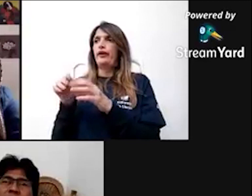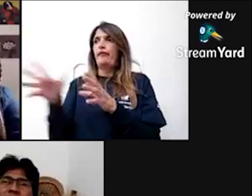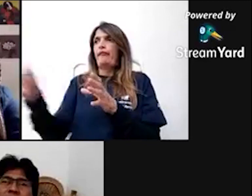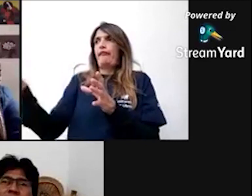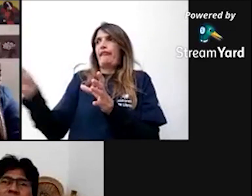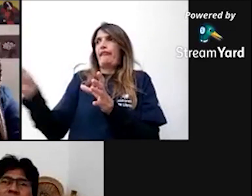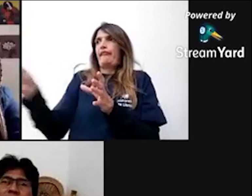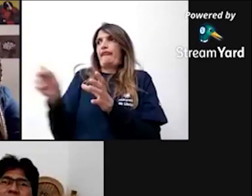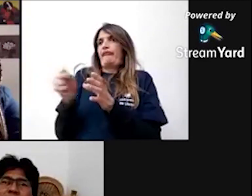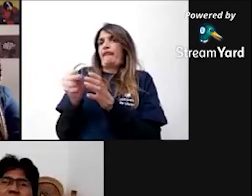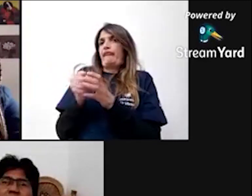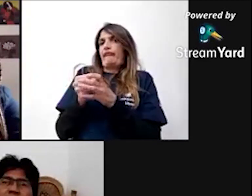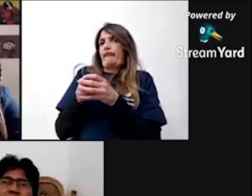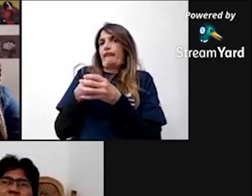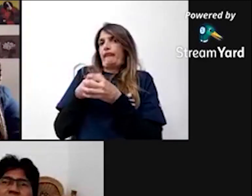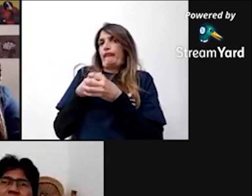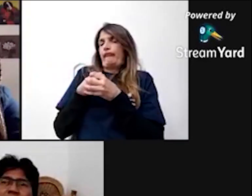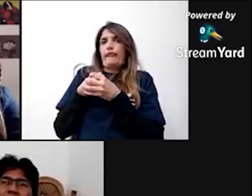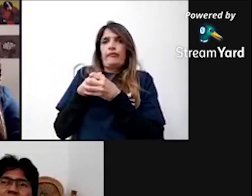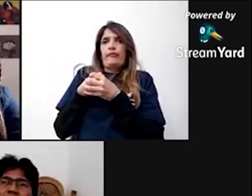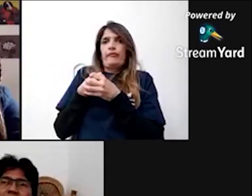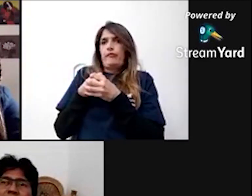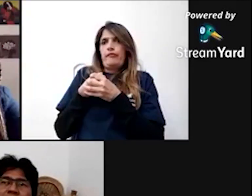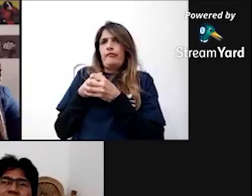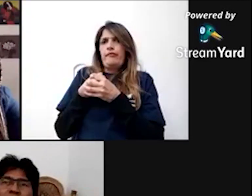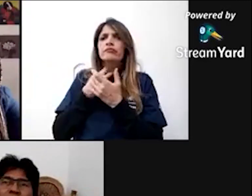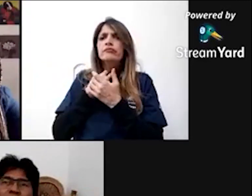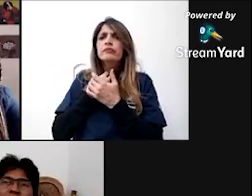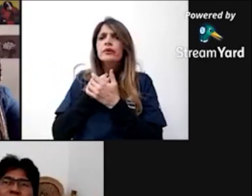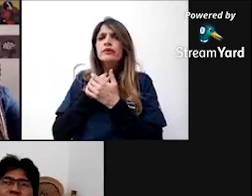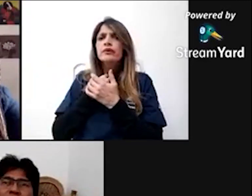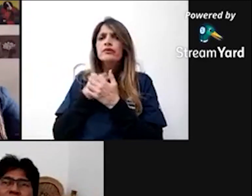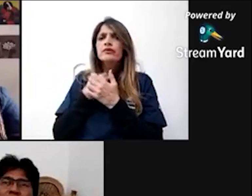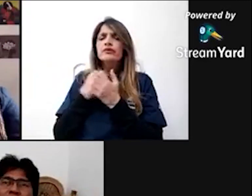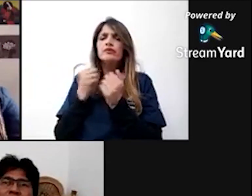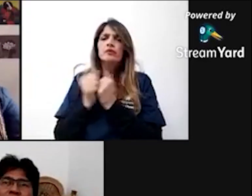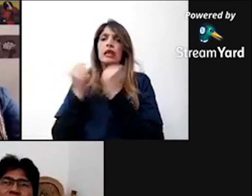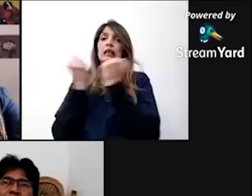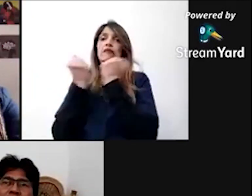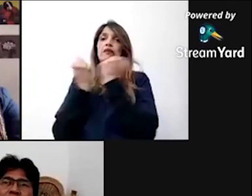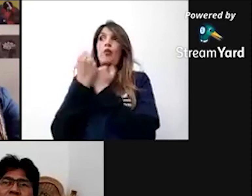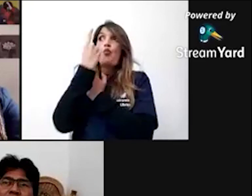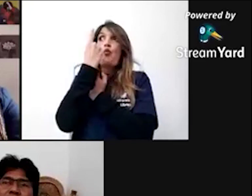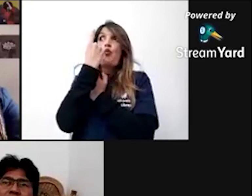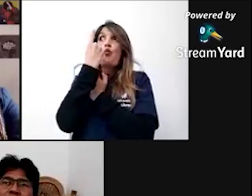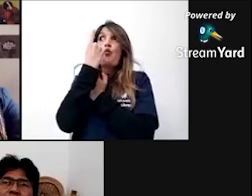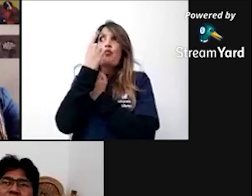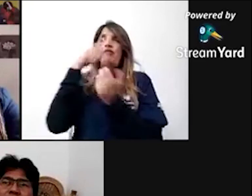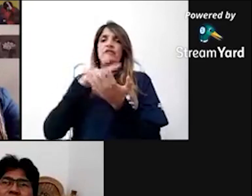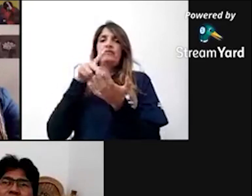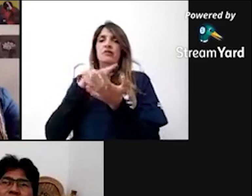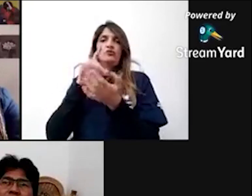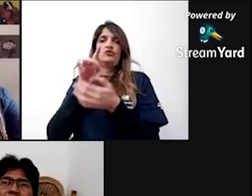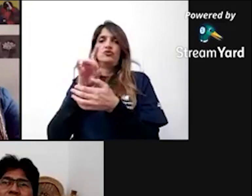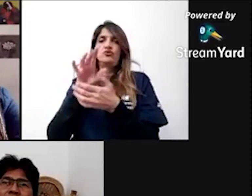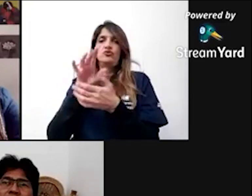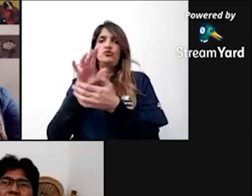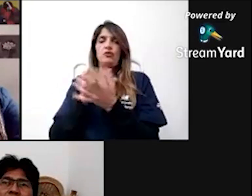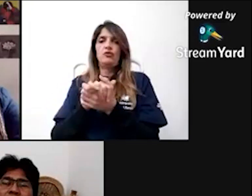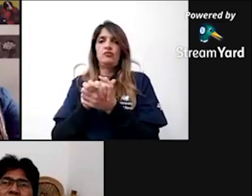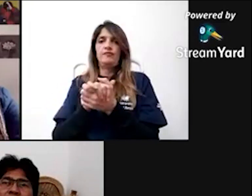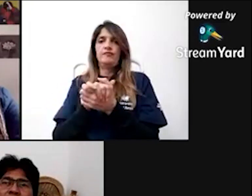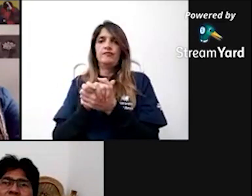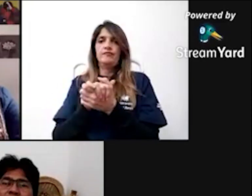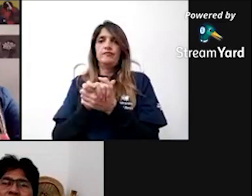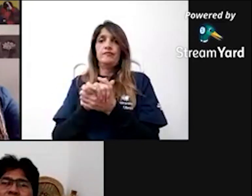enclausurada. Ela não é uma educação para a gente defender uma verdade. Nós estamos dando a verdade, né? E